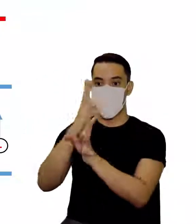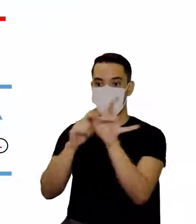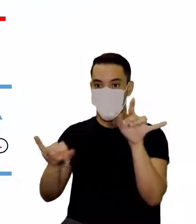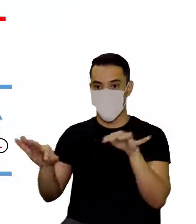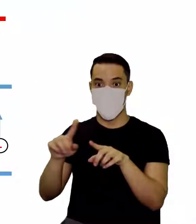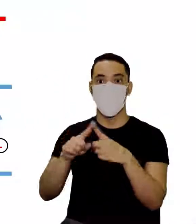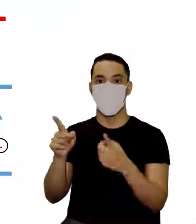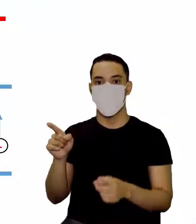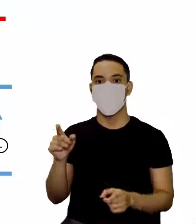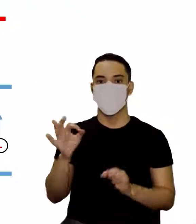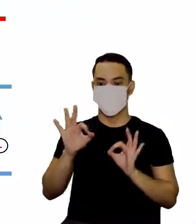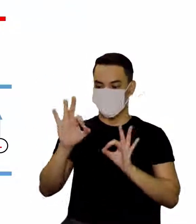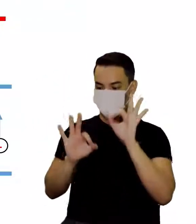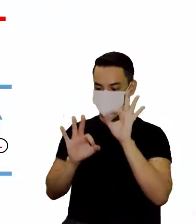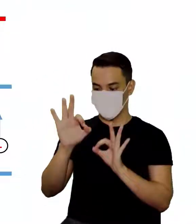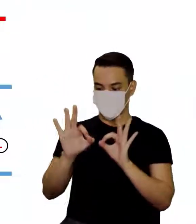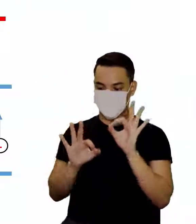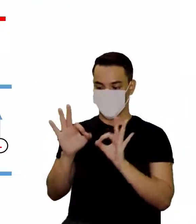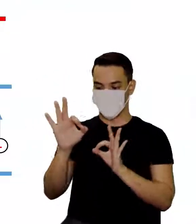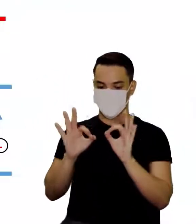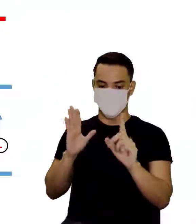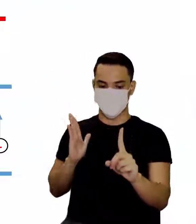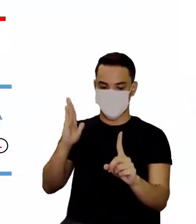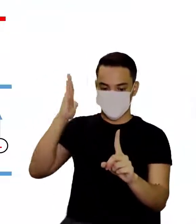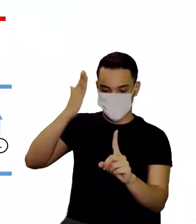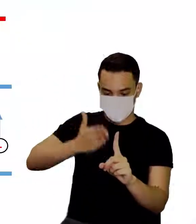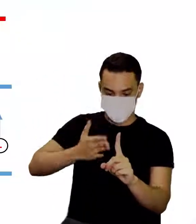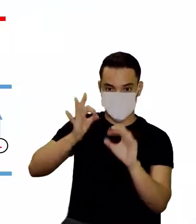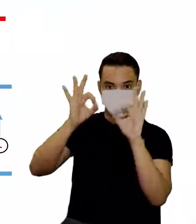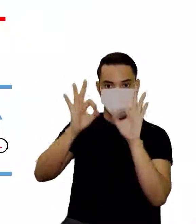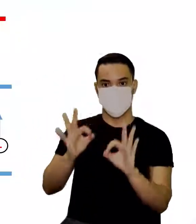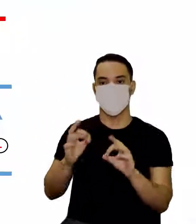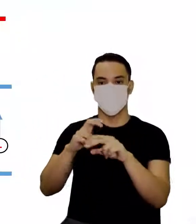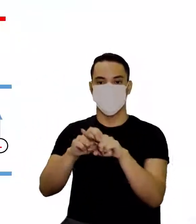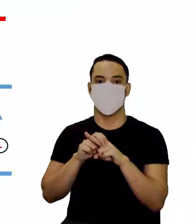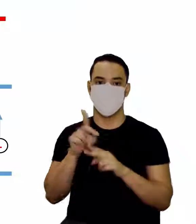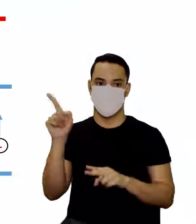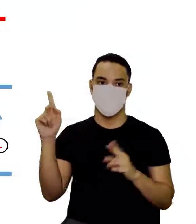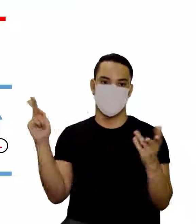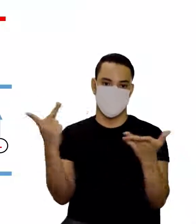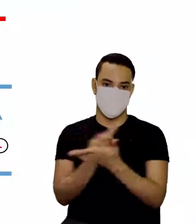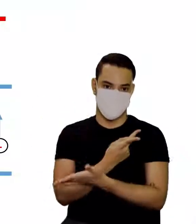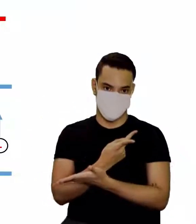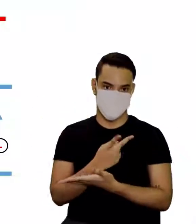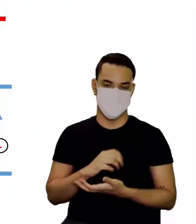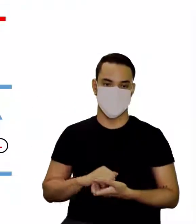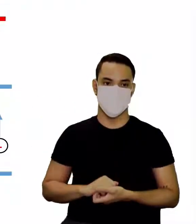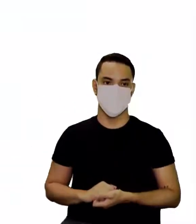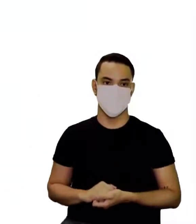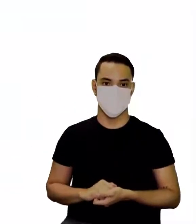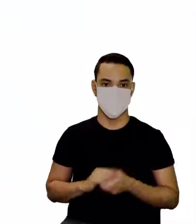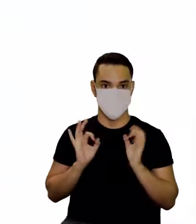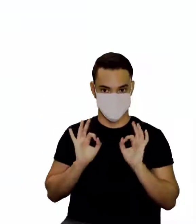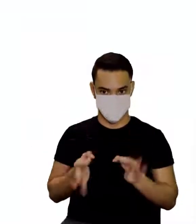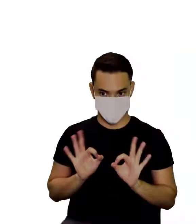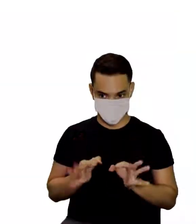se mover em uma direção. Então, esse é o efeito do campo elétrico,